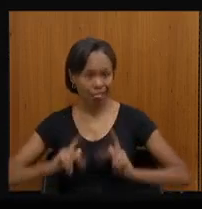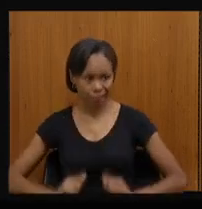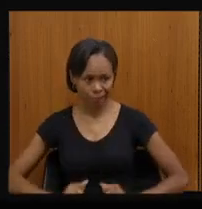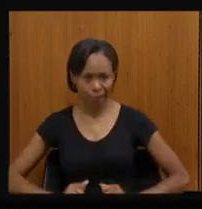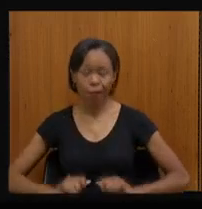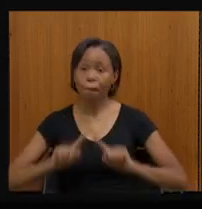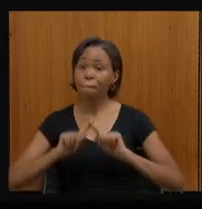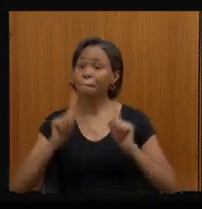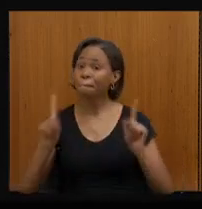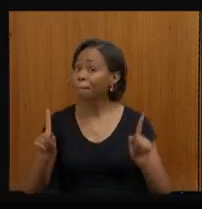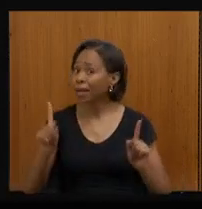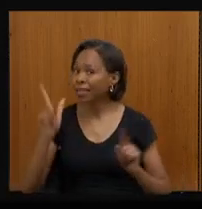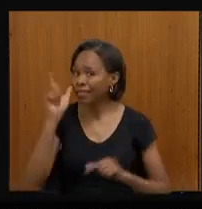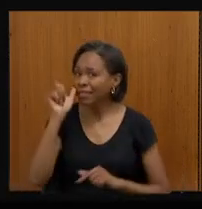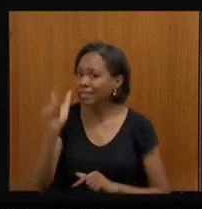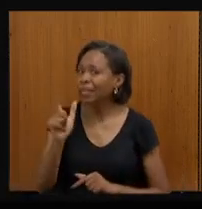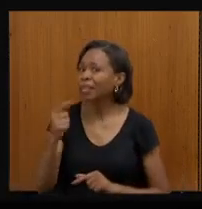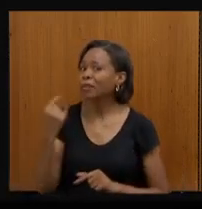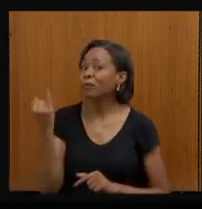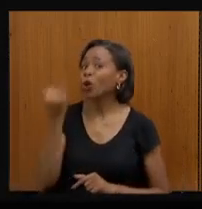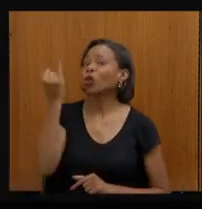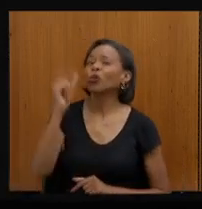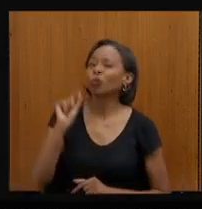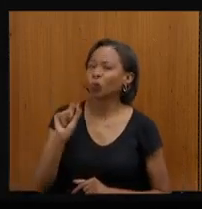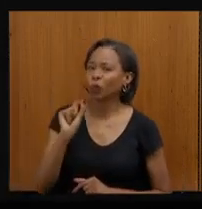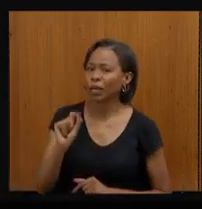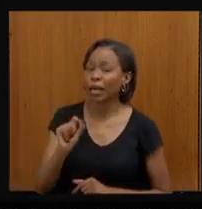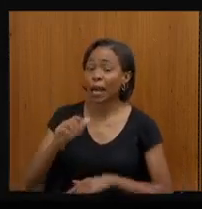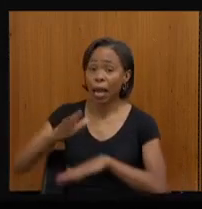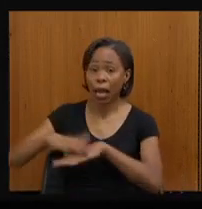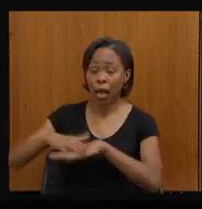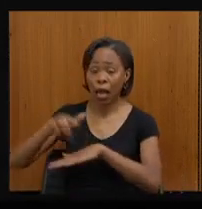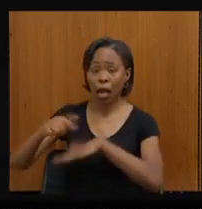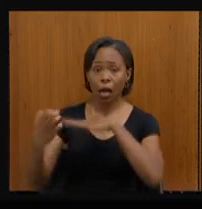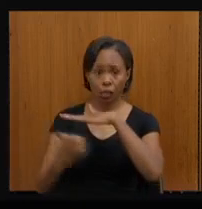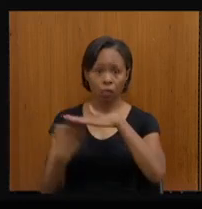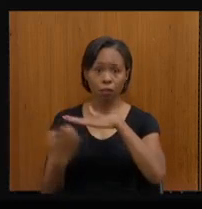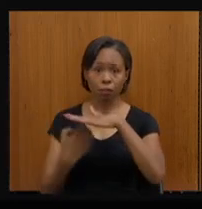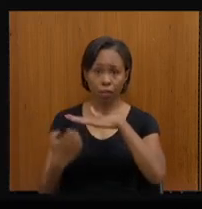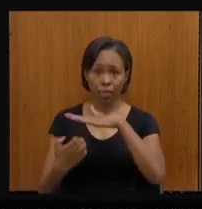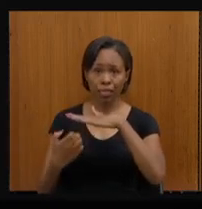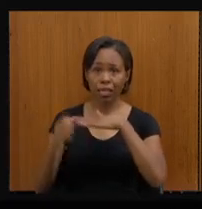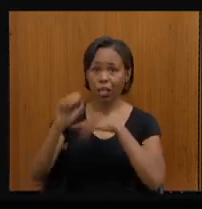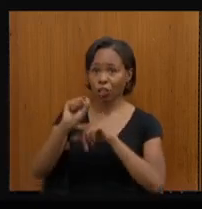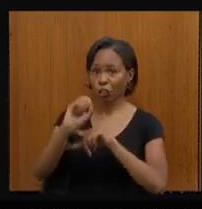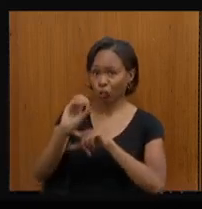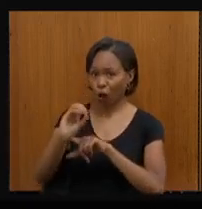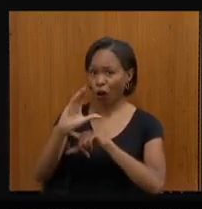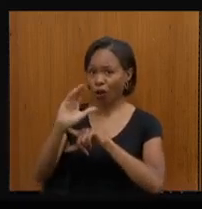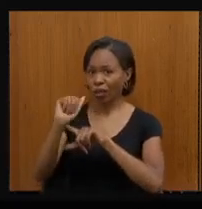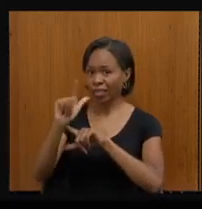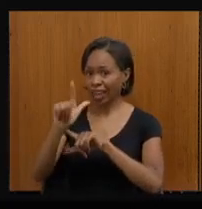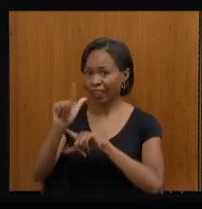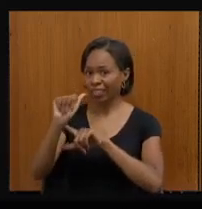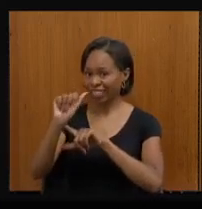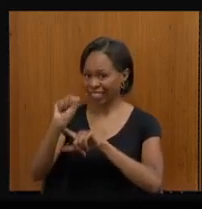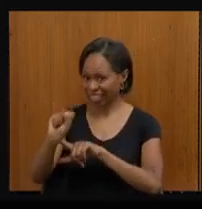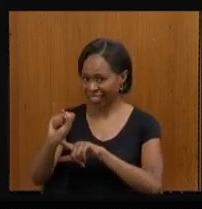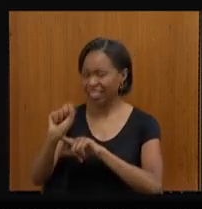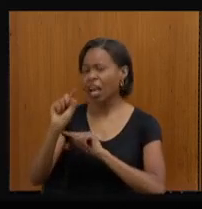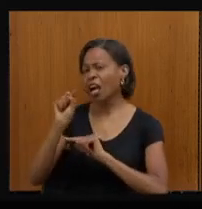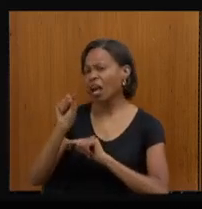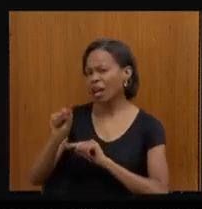é que a própria empresa afogar as Tupperware ela também colocou meta troca